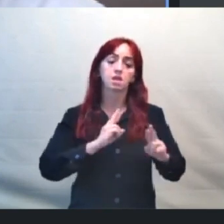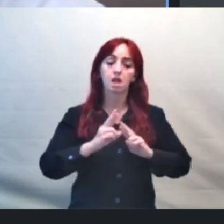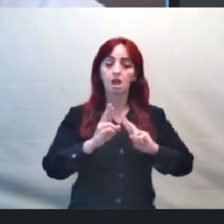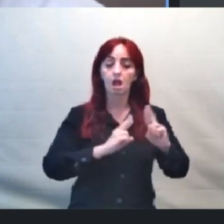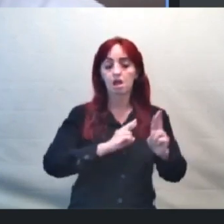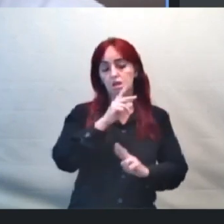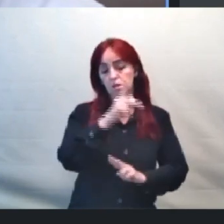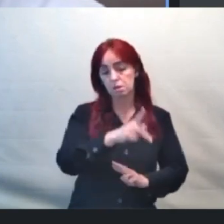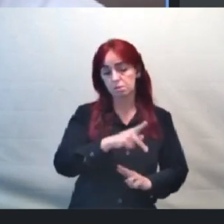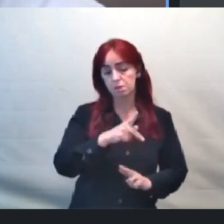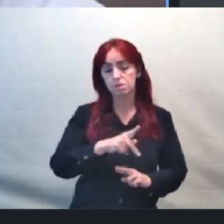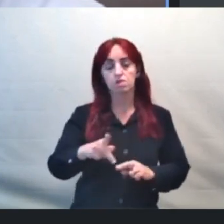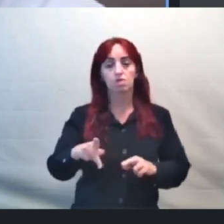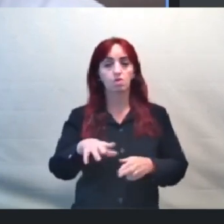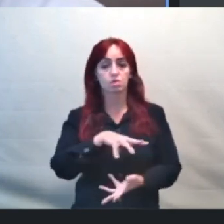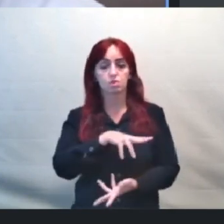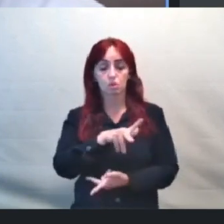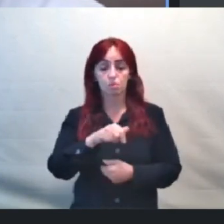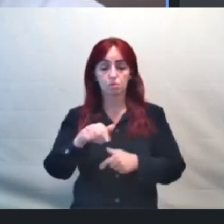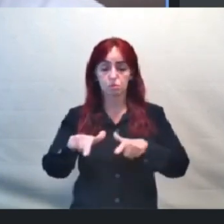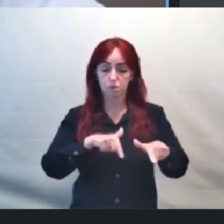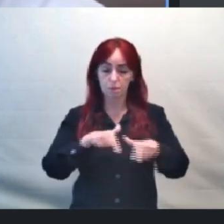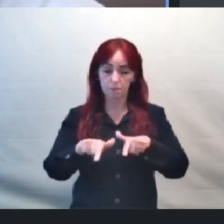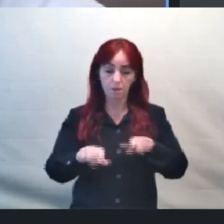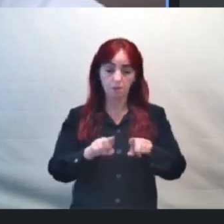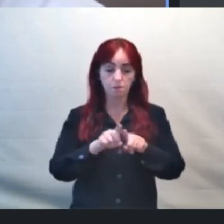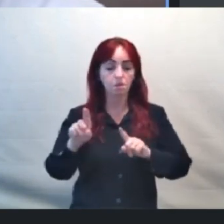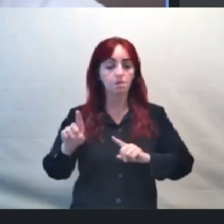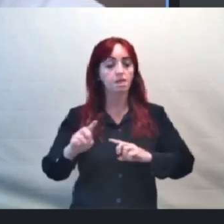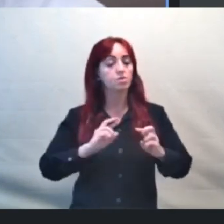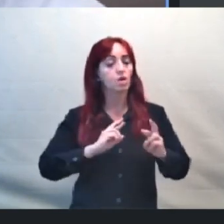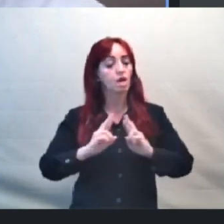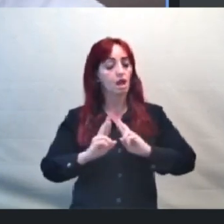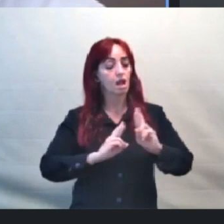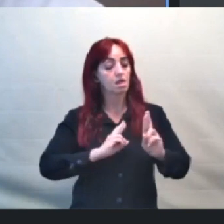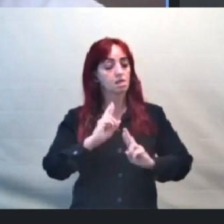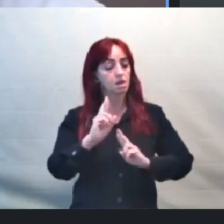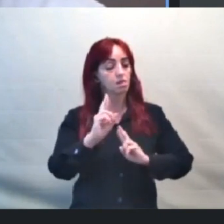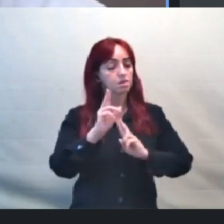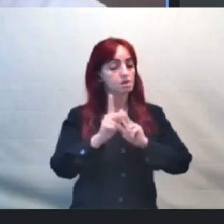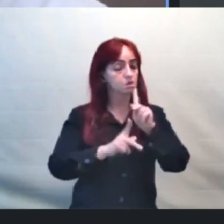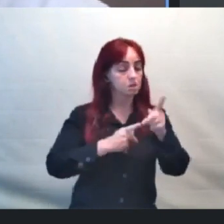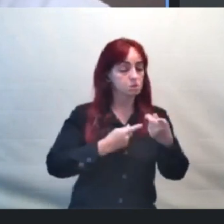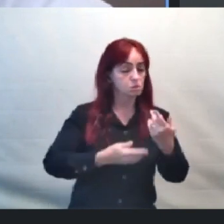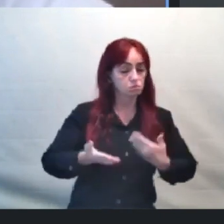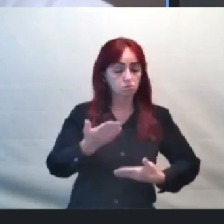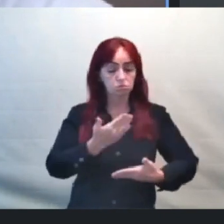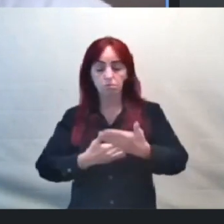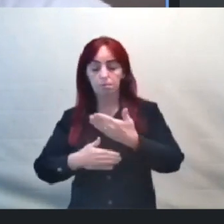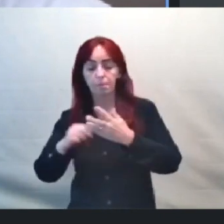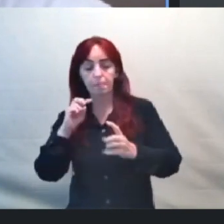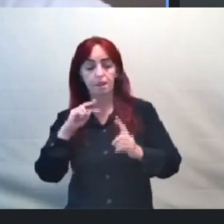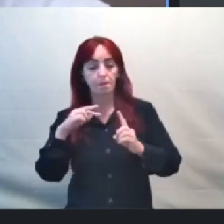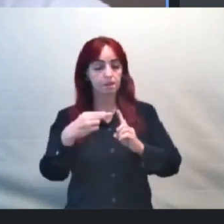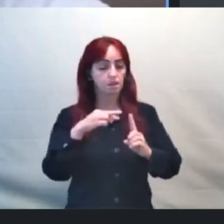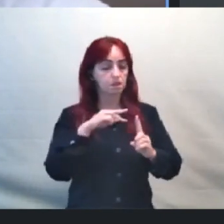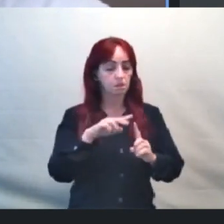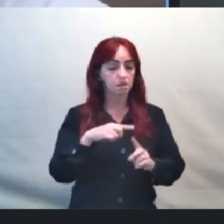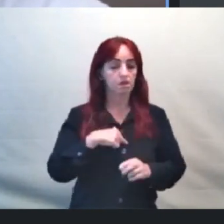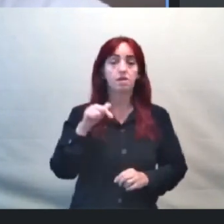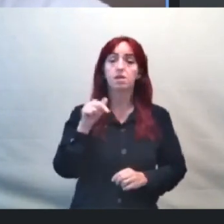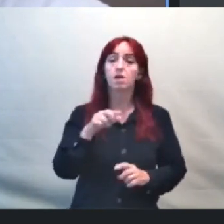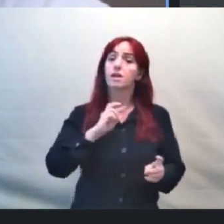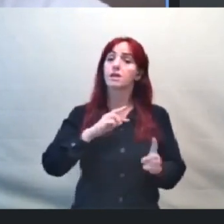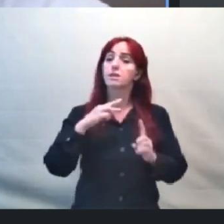com o mundo do trabalho, do relacionamento dessas pessoas com outras pessoas em outras perspectivas. Então, é nessa